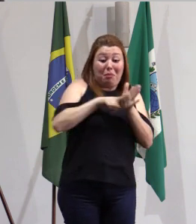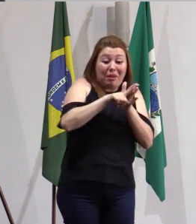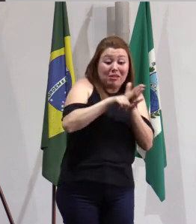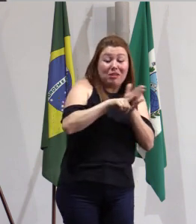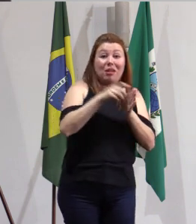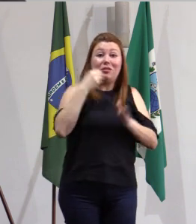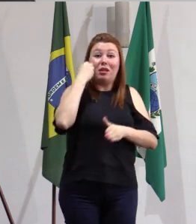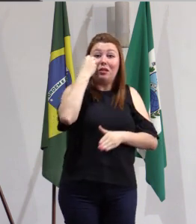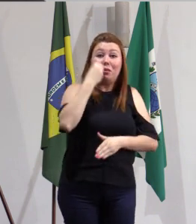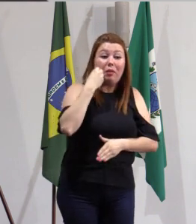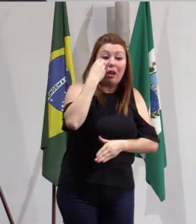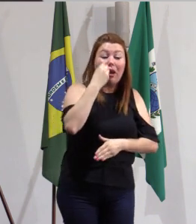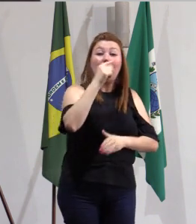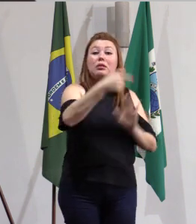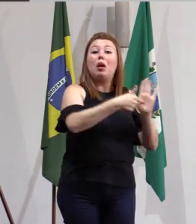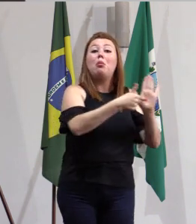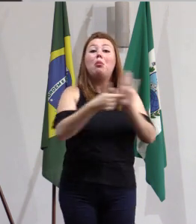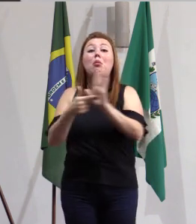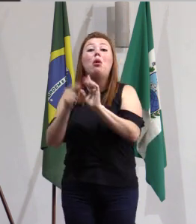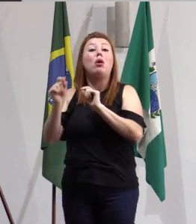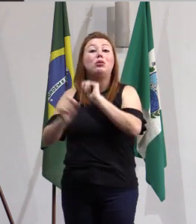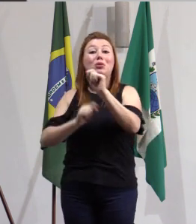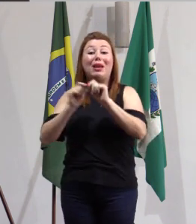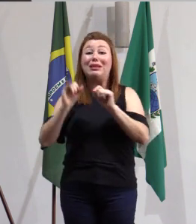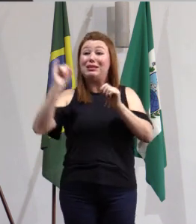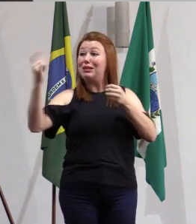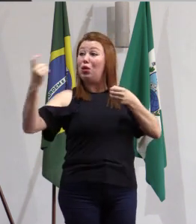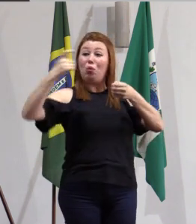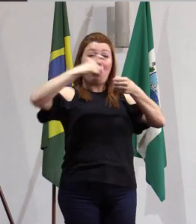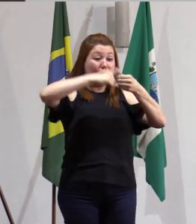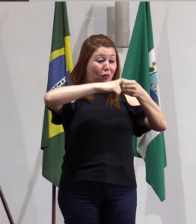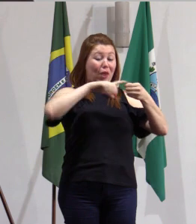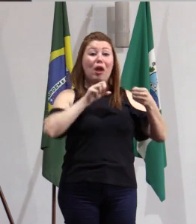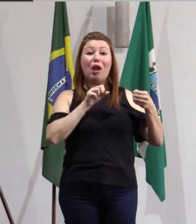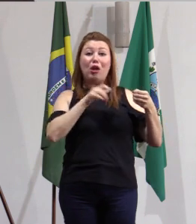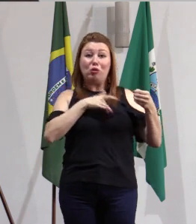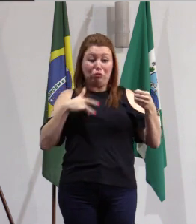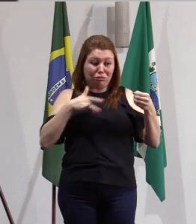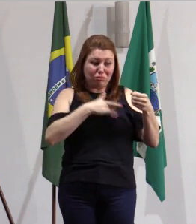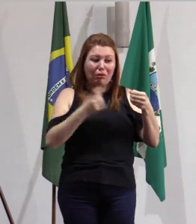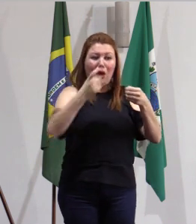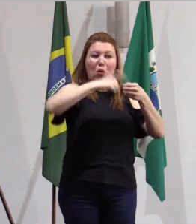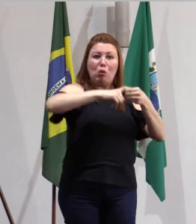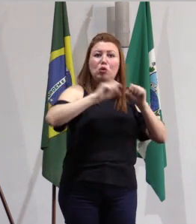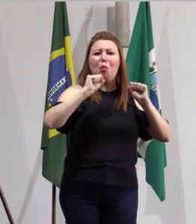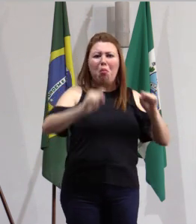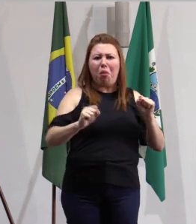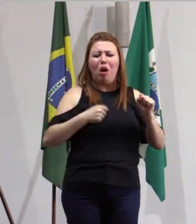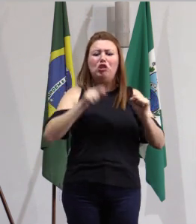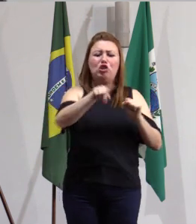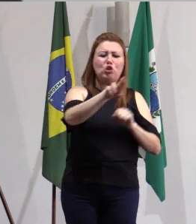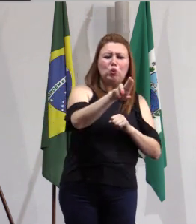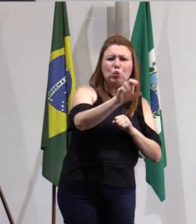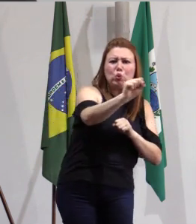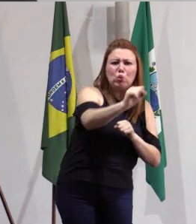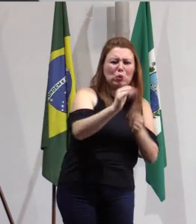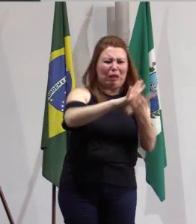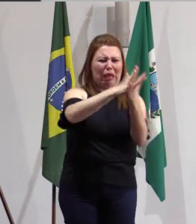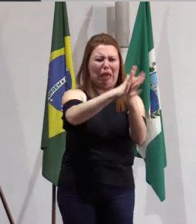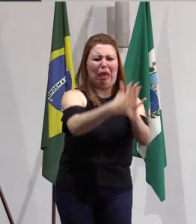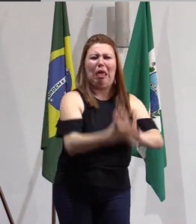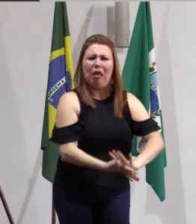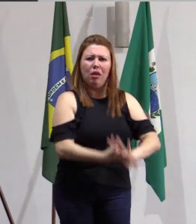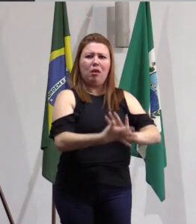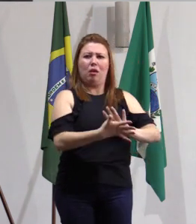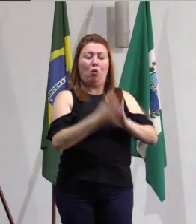mostram que a eventual entrada de planos de saúde e de atendimentos privados pode canibalizar o atendimento público do SUS